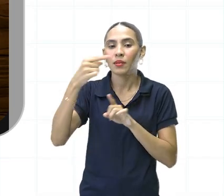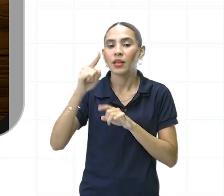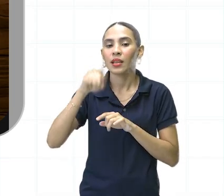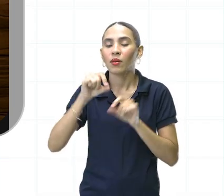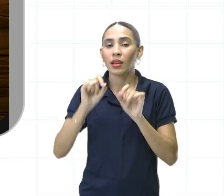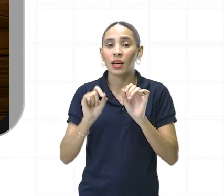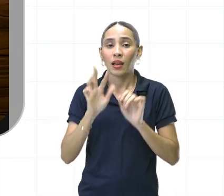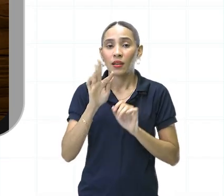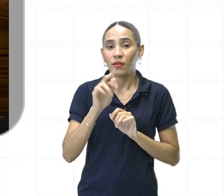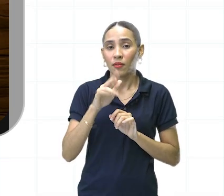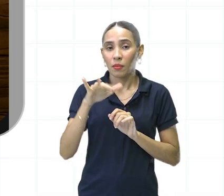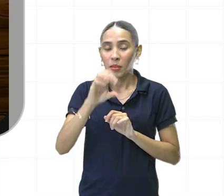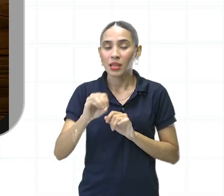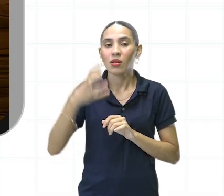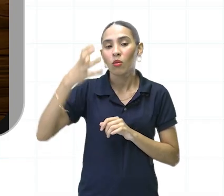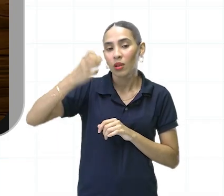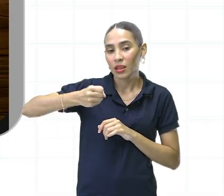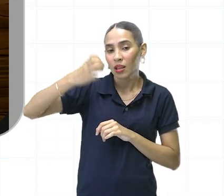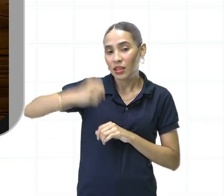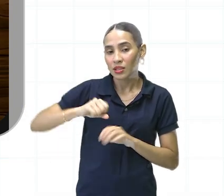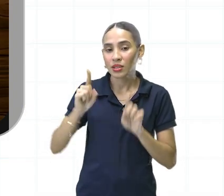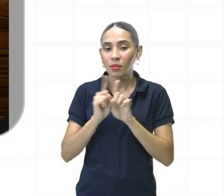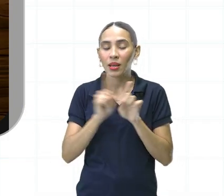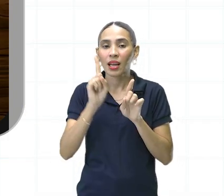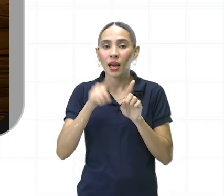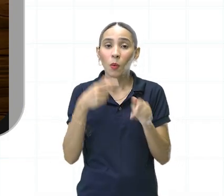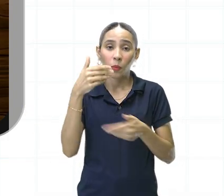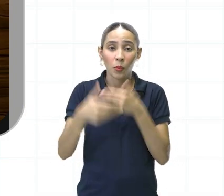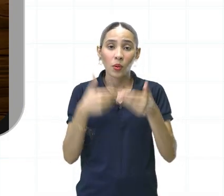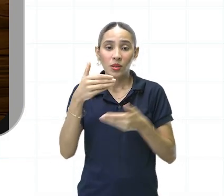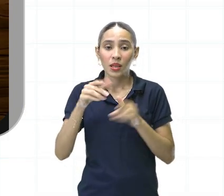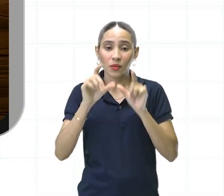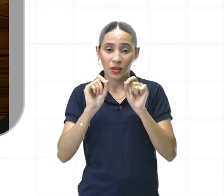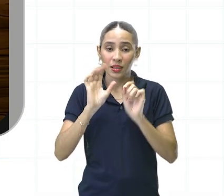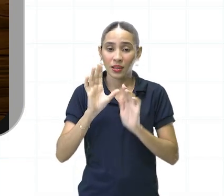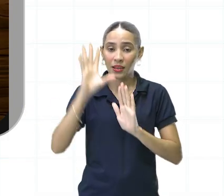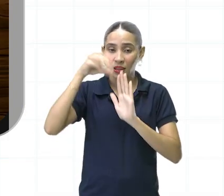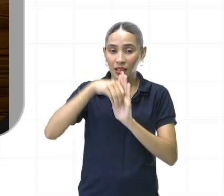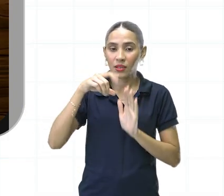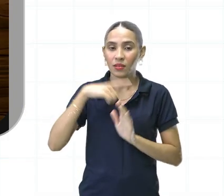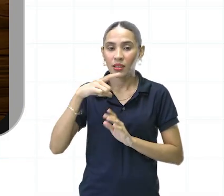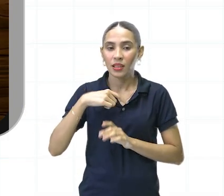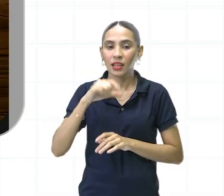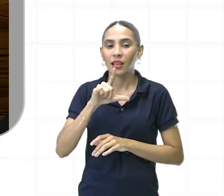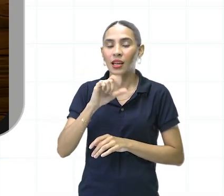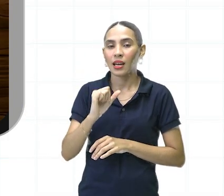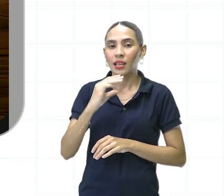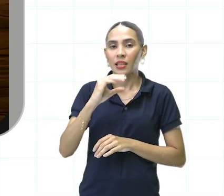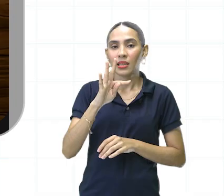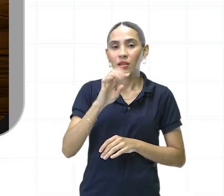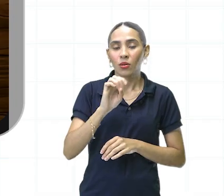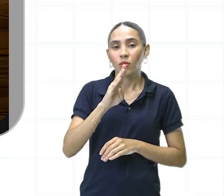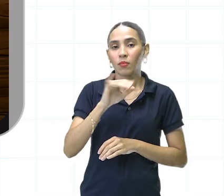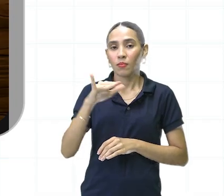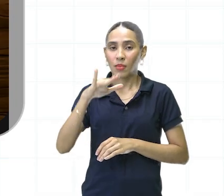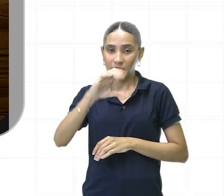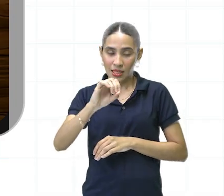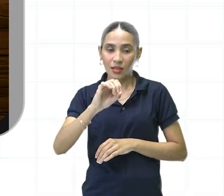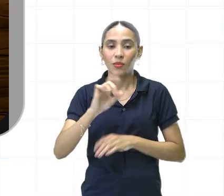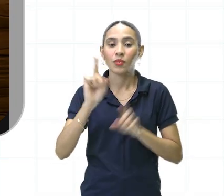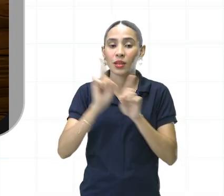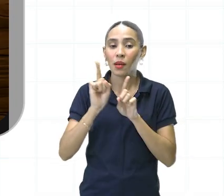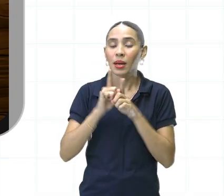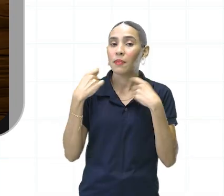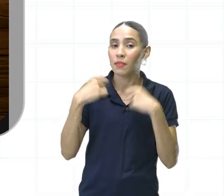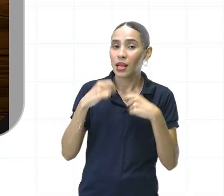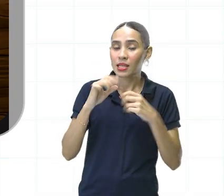a fermentação lática, né? É um processo onde é incluído aí o lactobacillus para fazer o processo da fermentação e deve